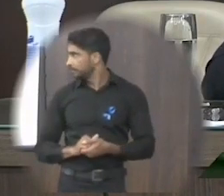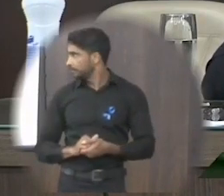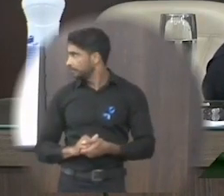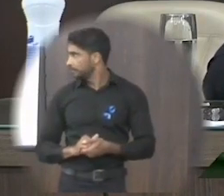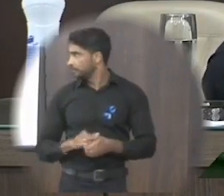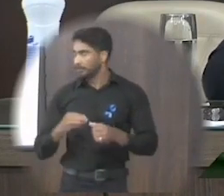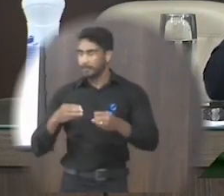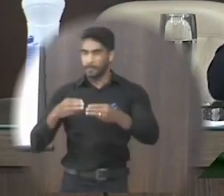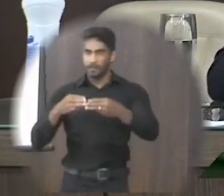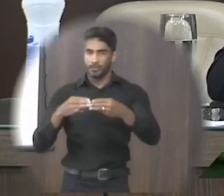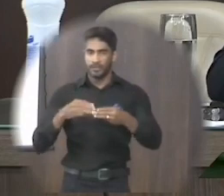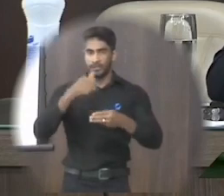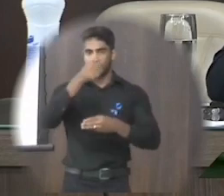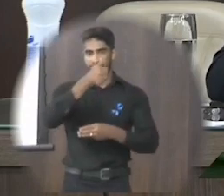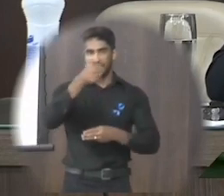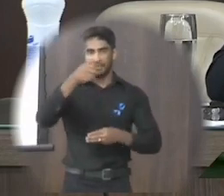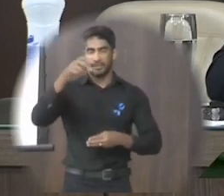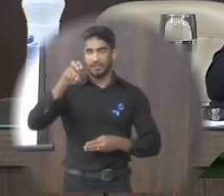Moção